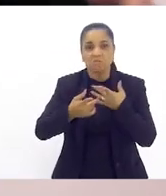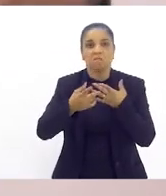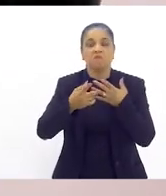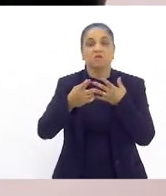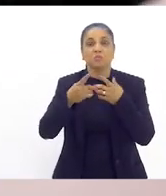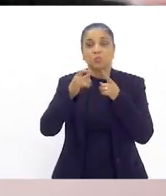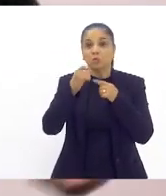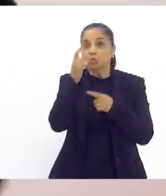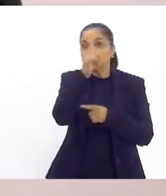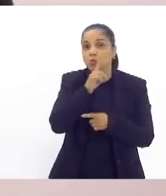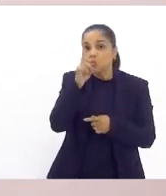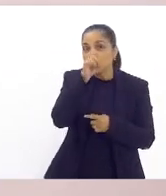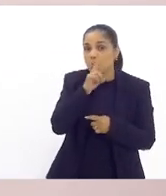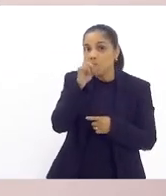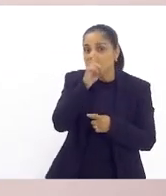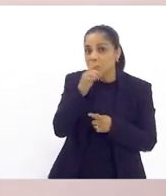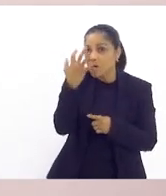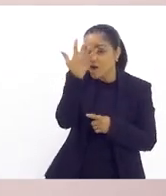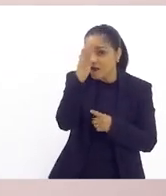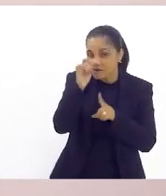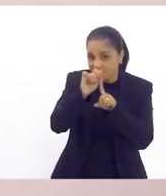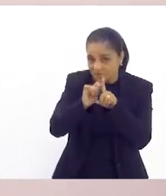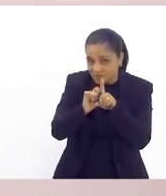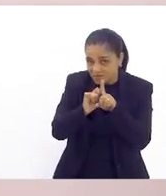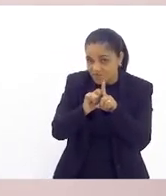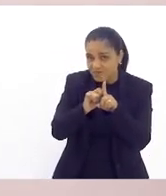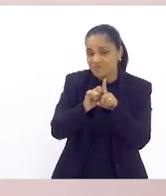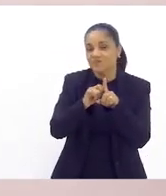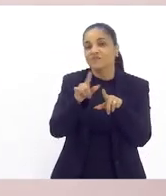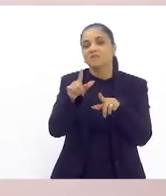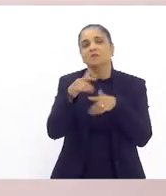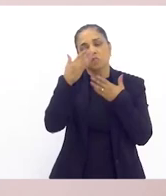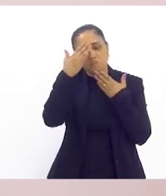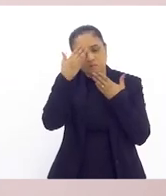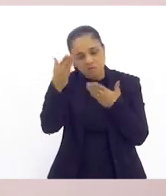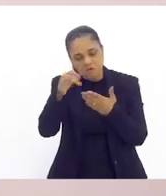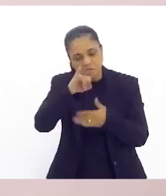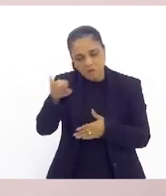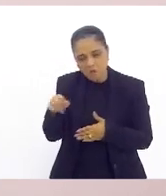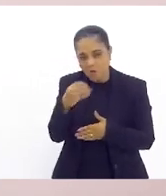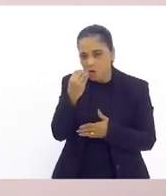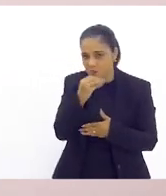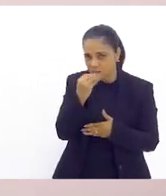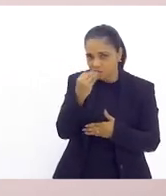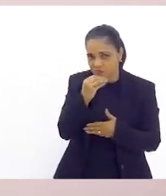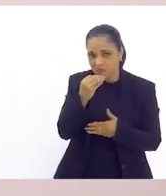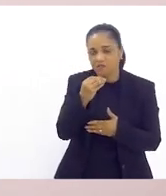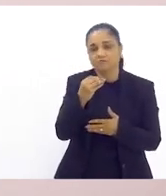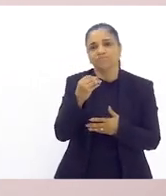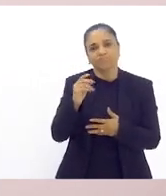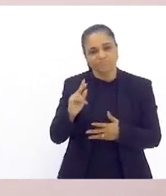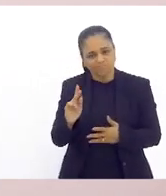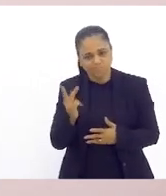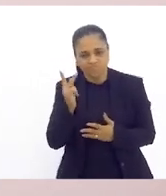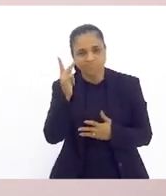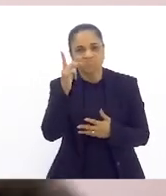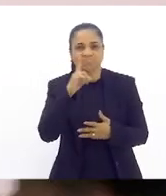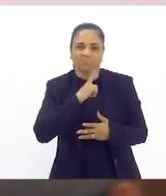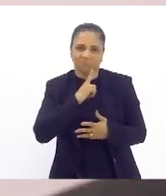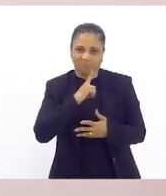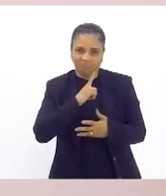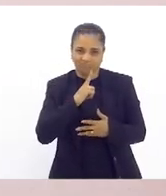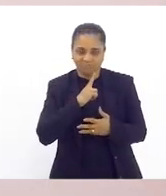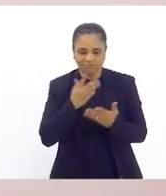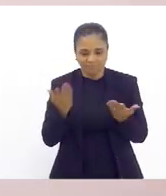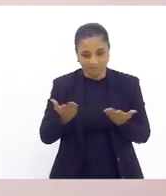Liguei prontamente foi atendido ele o Wilson me agradeço muito o senhor oportunidade e é de muito grande valia Aqui estamos